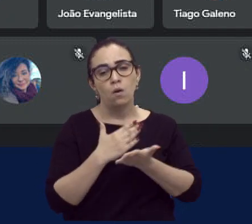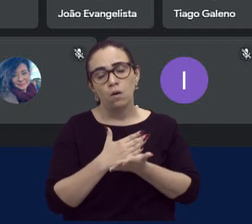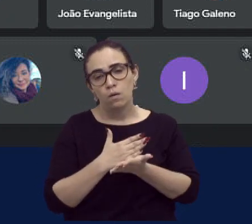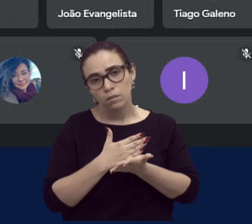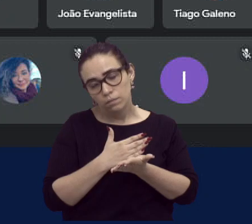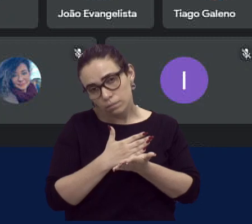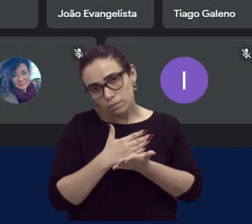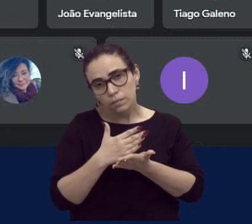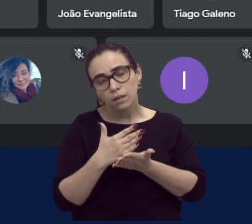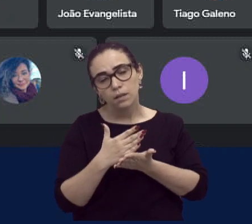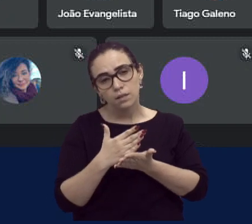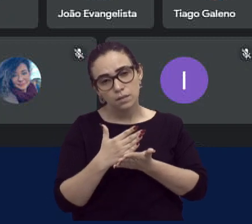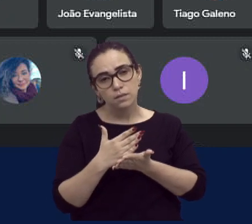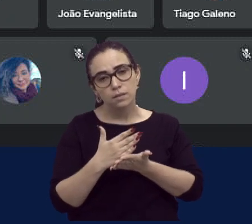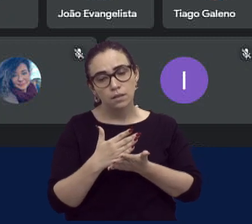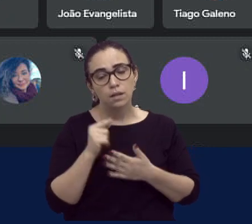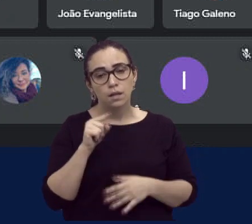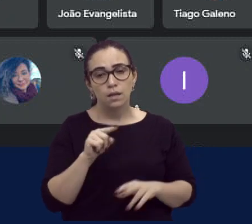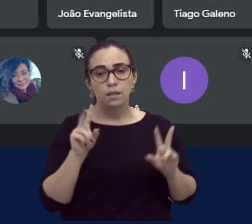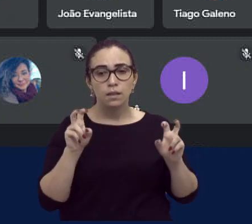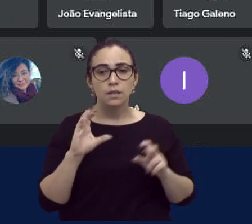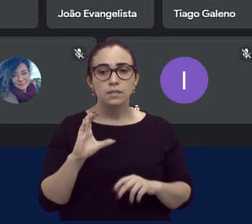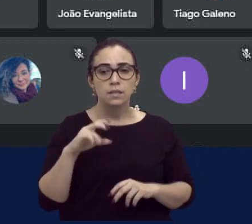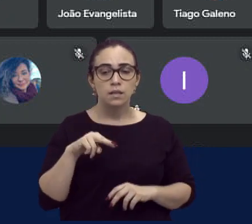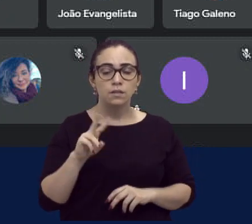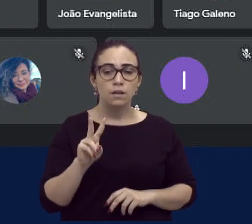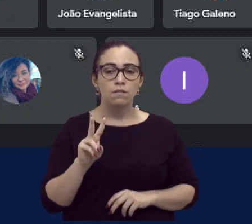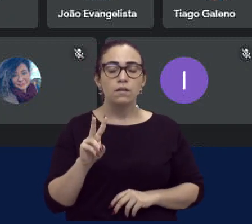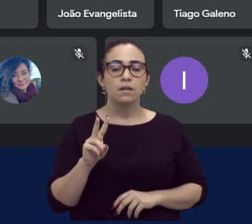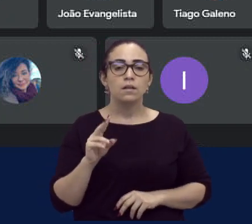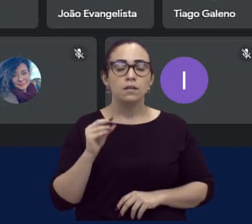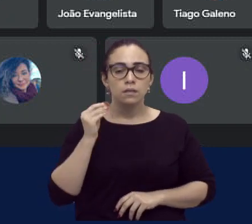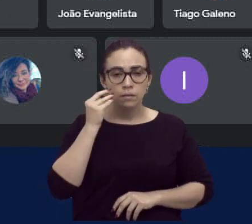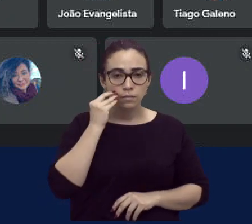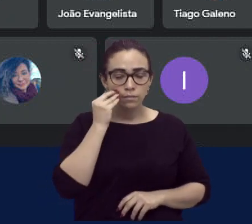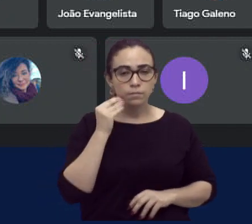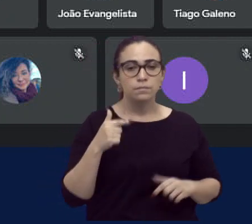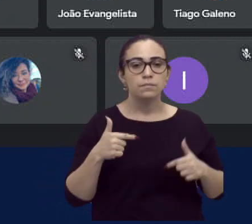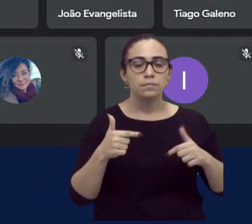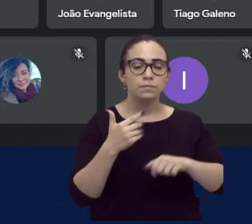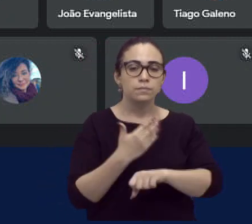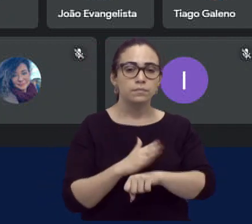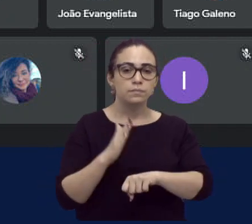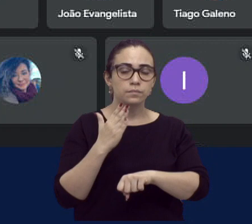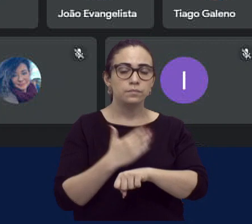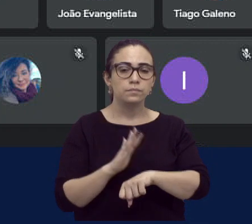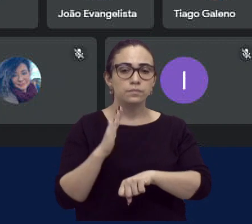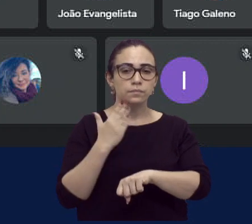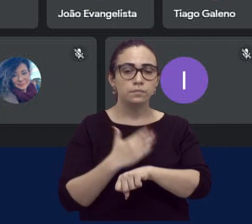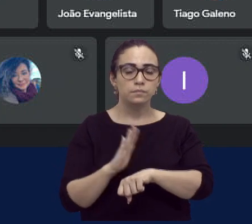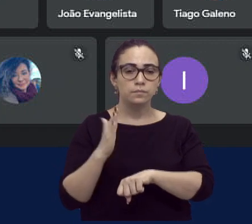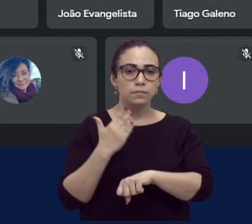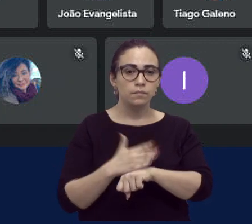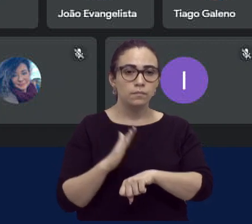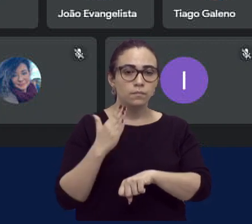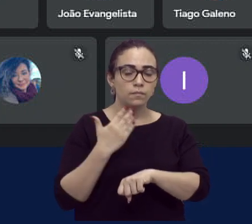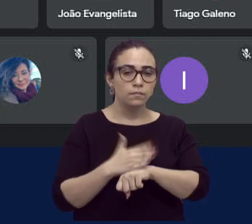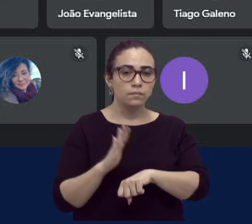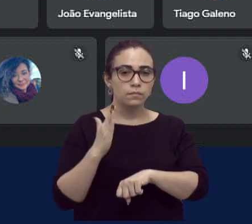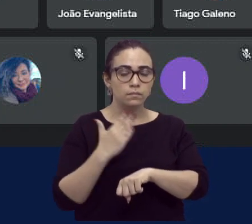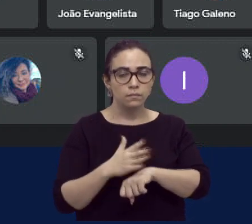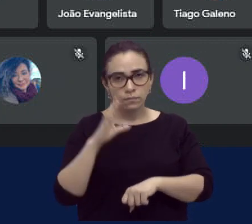porque a CNV, ele é um exercício, é uma prática, é uma rotina que a gente vai